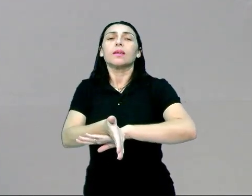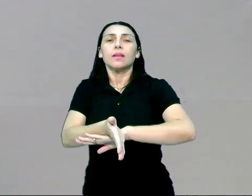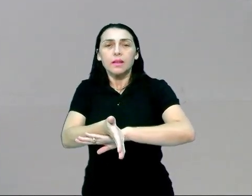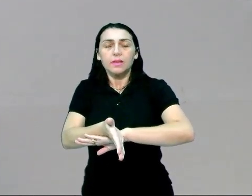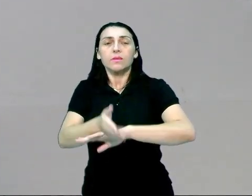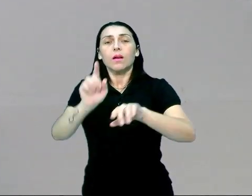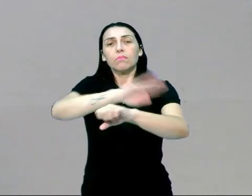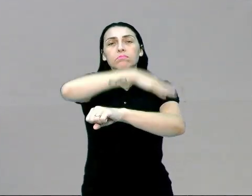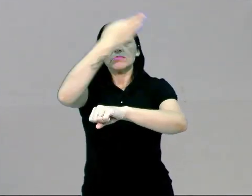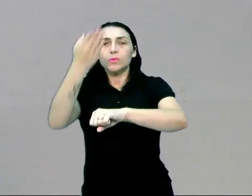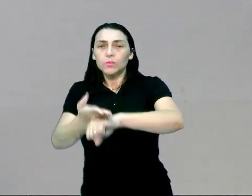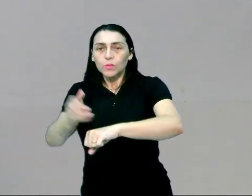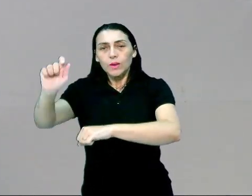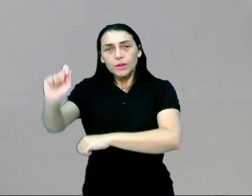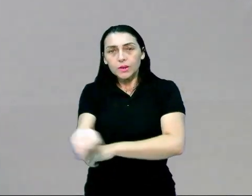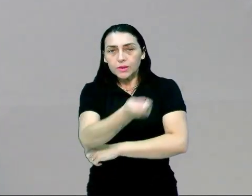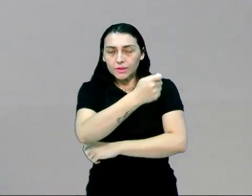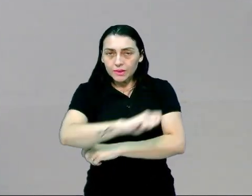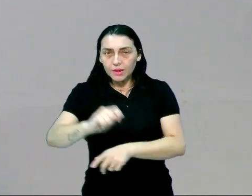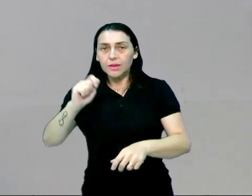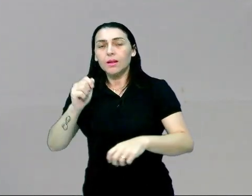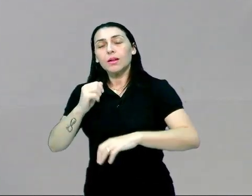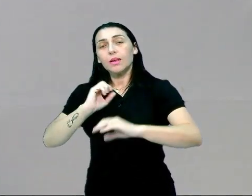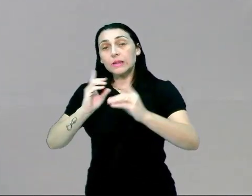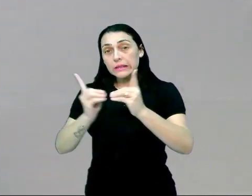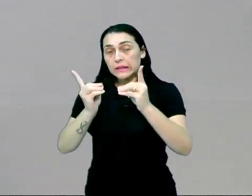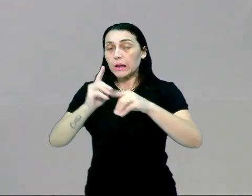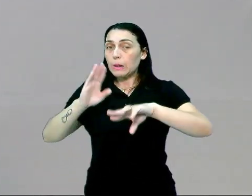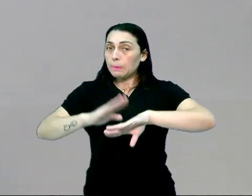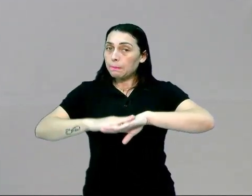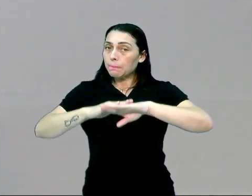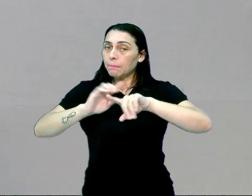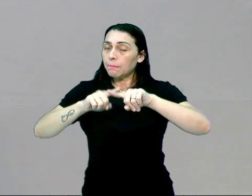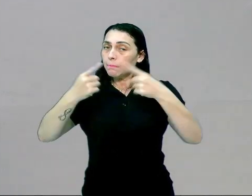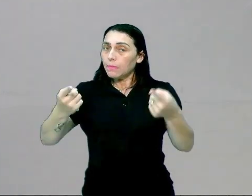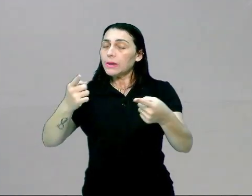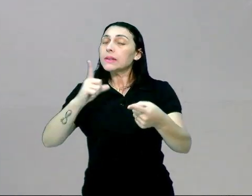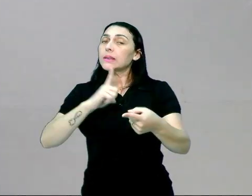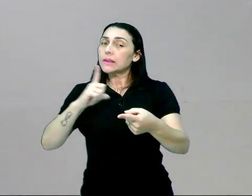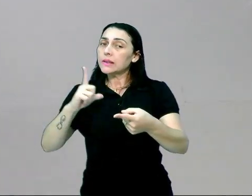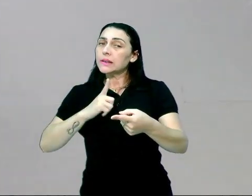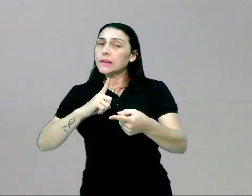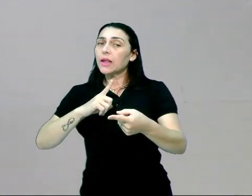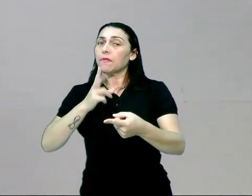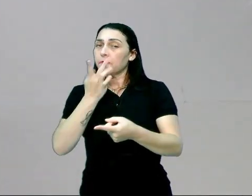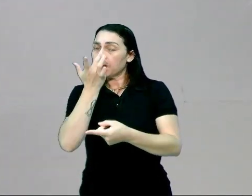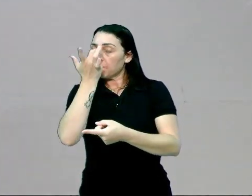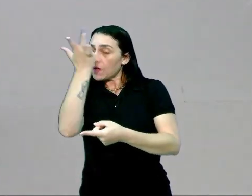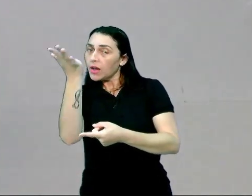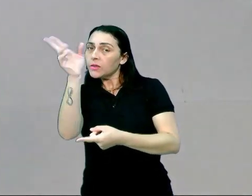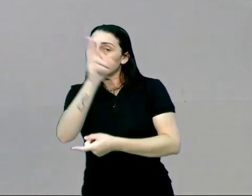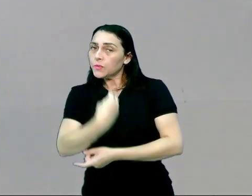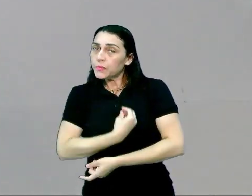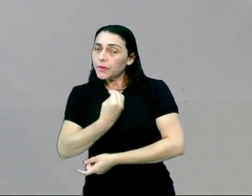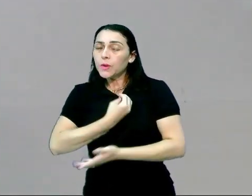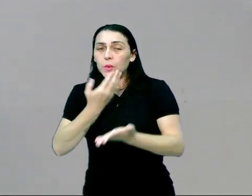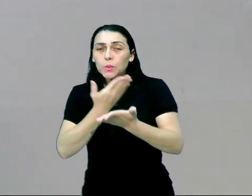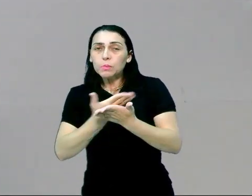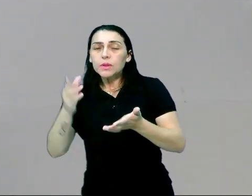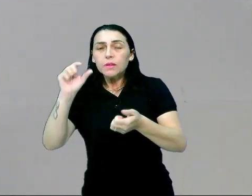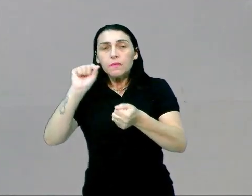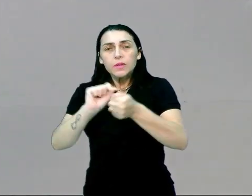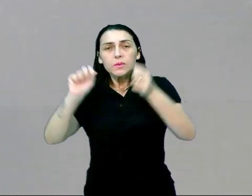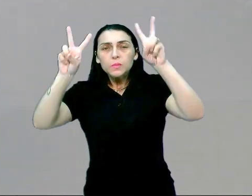uma quadra de tênis, a dinâmica é um pouco mais complexa e tudo mais, porém, no Nintendo Wii é muito fácil vivenciar isso e a gente começa a fazer